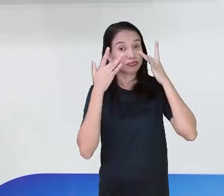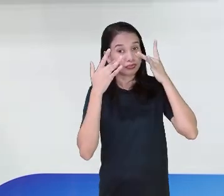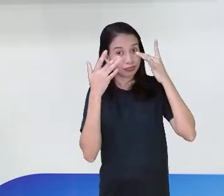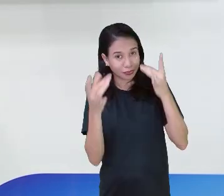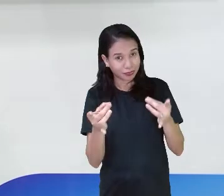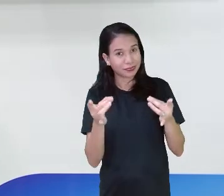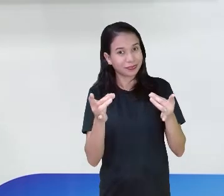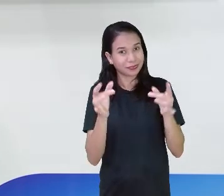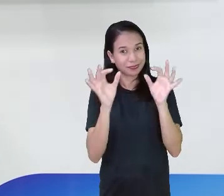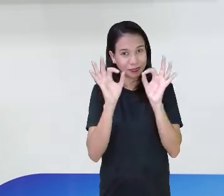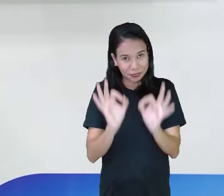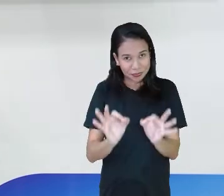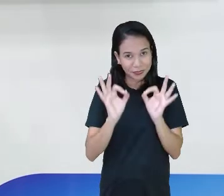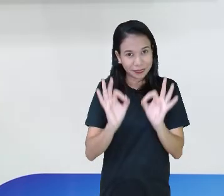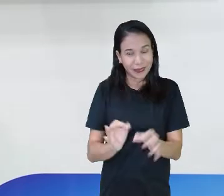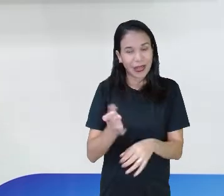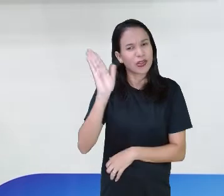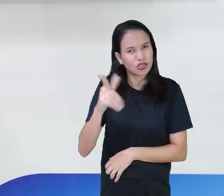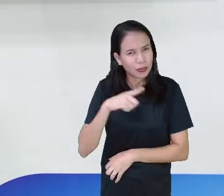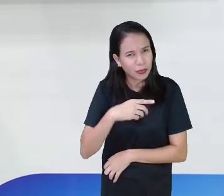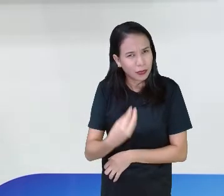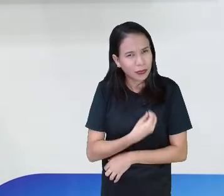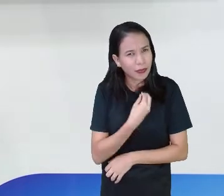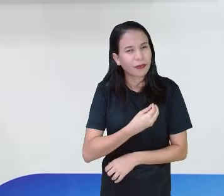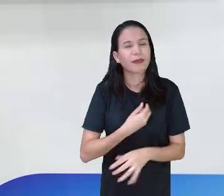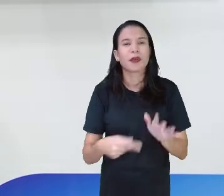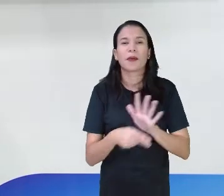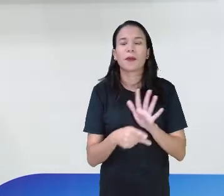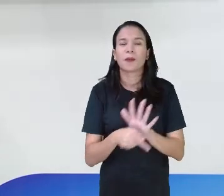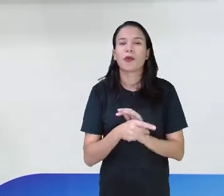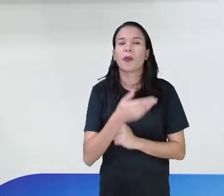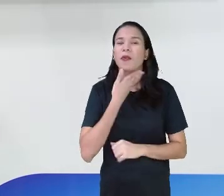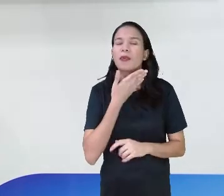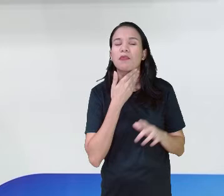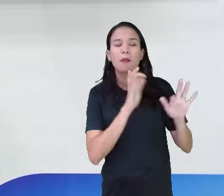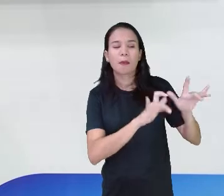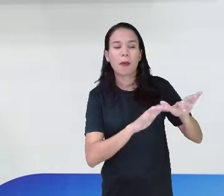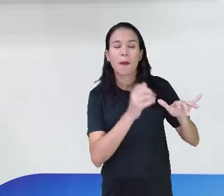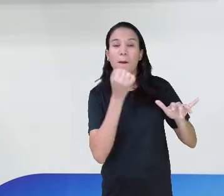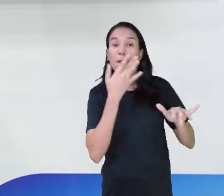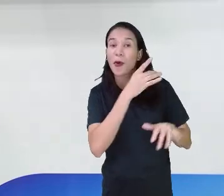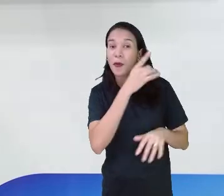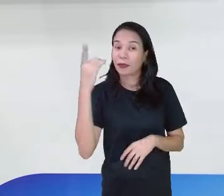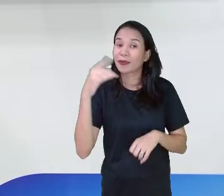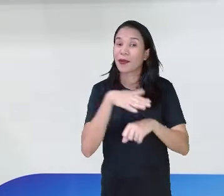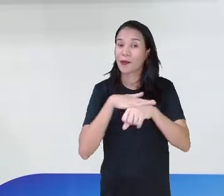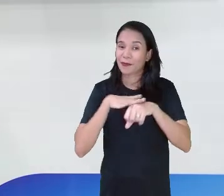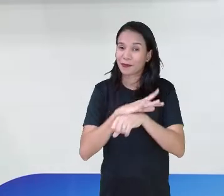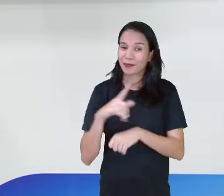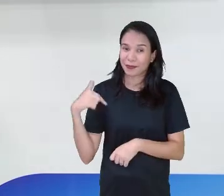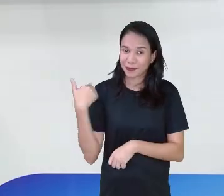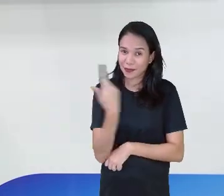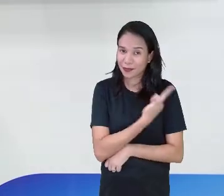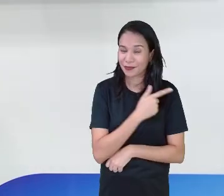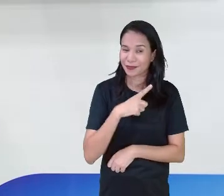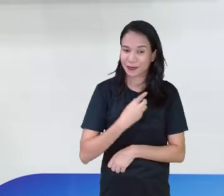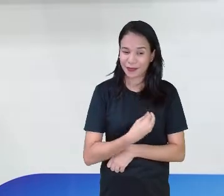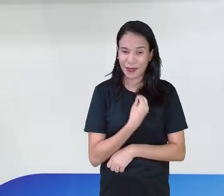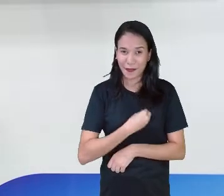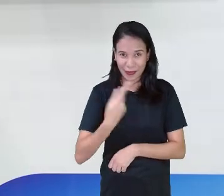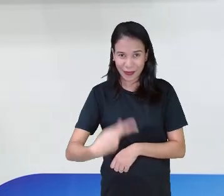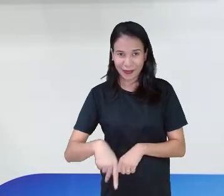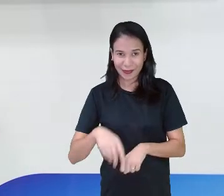aí, preste atenção. Se já estiver aí no chat, dá o teu bom dia, fala com a gente, que a gente está te